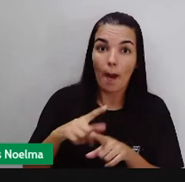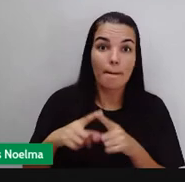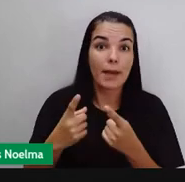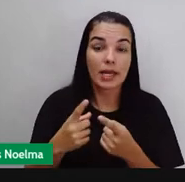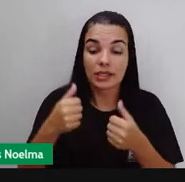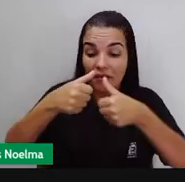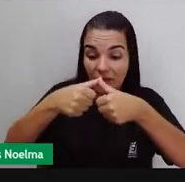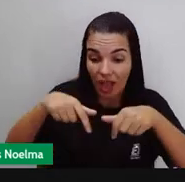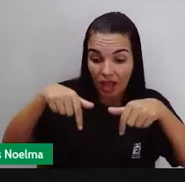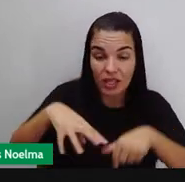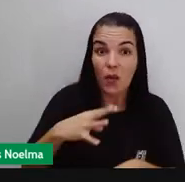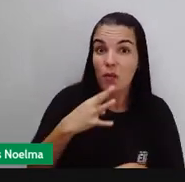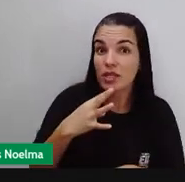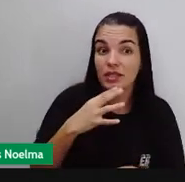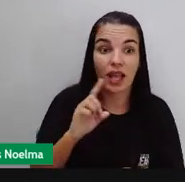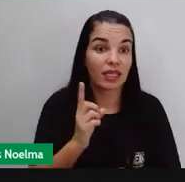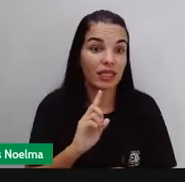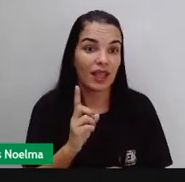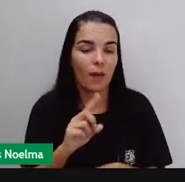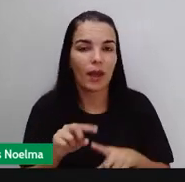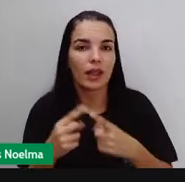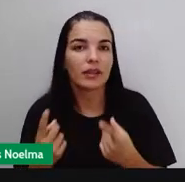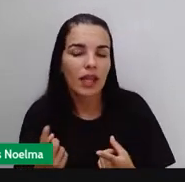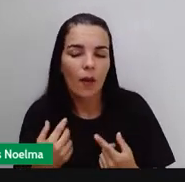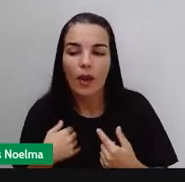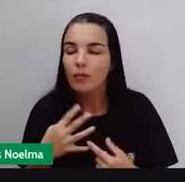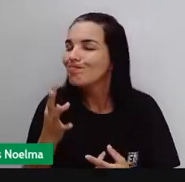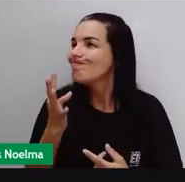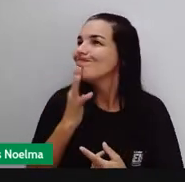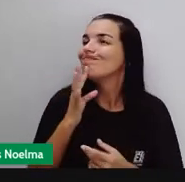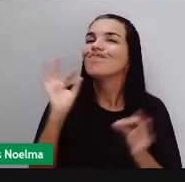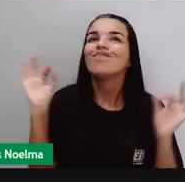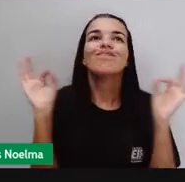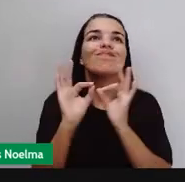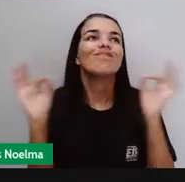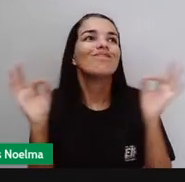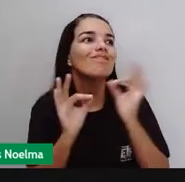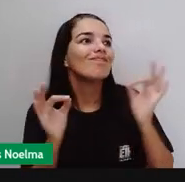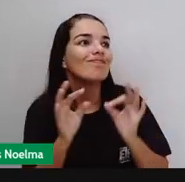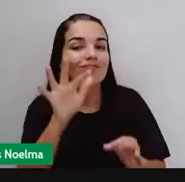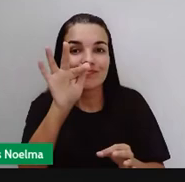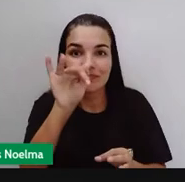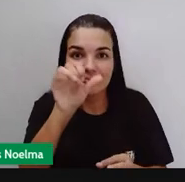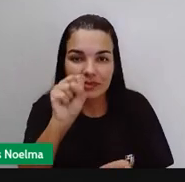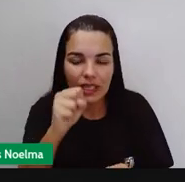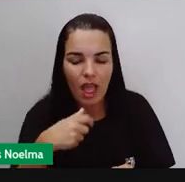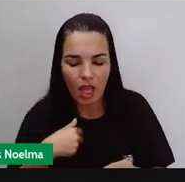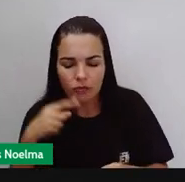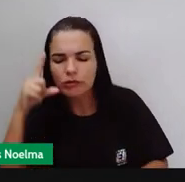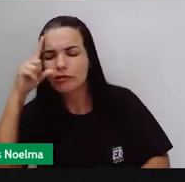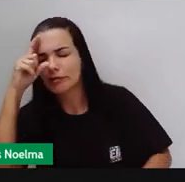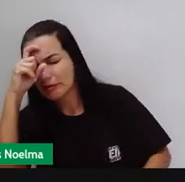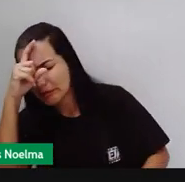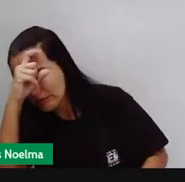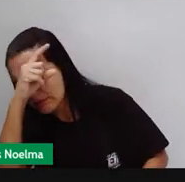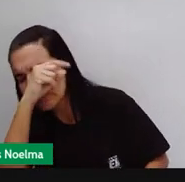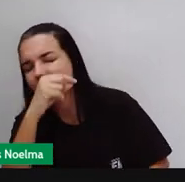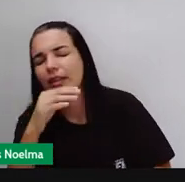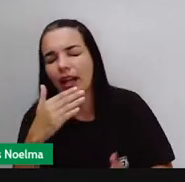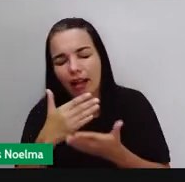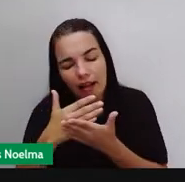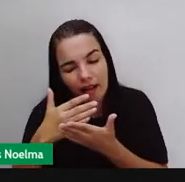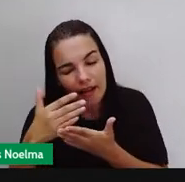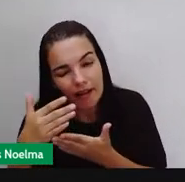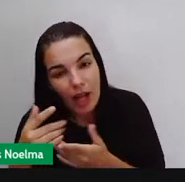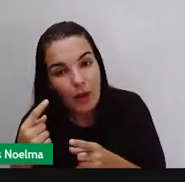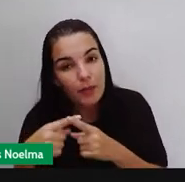eu não conhecia a cidade. Então, foi uma cidade desconhecida para mim. E foi difícil, muito difícil no início, porque tem a